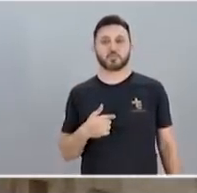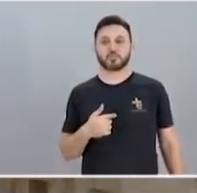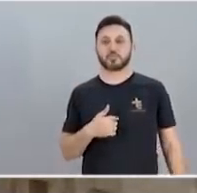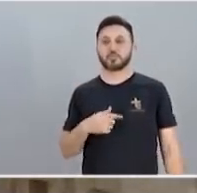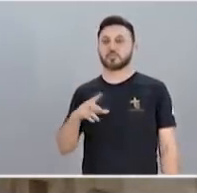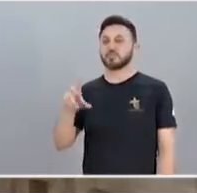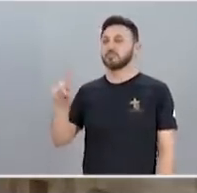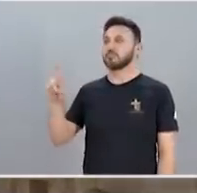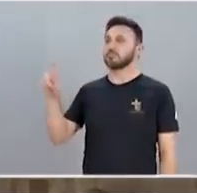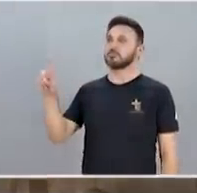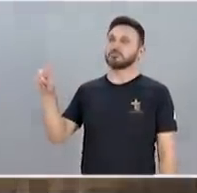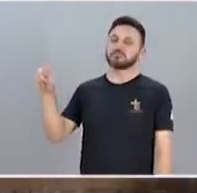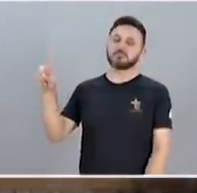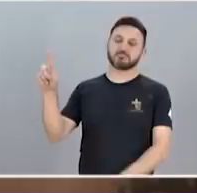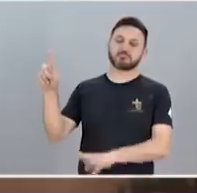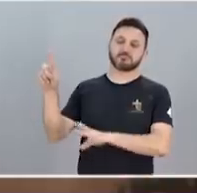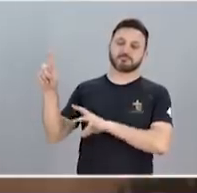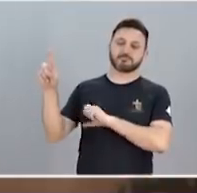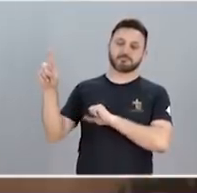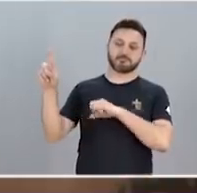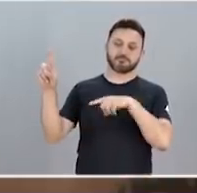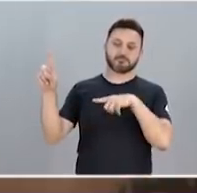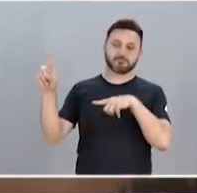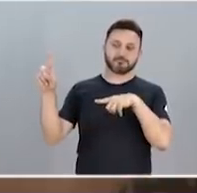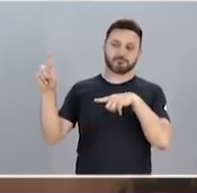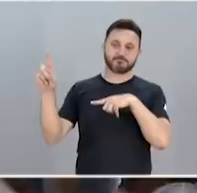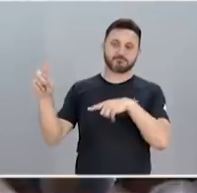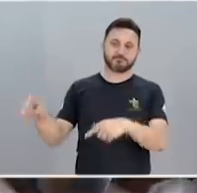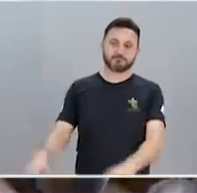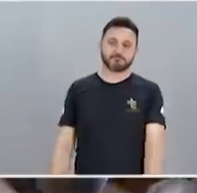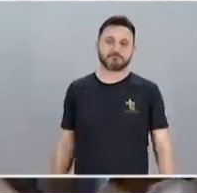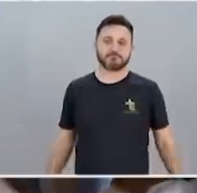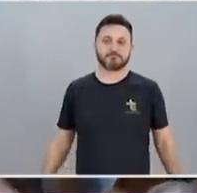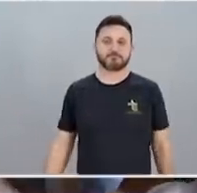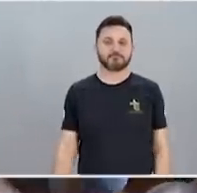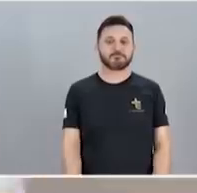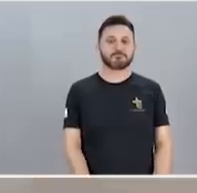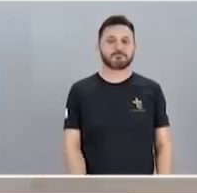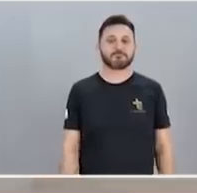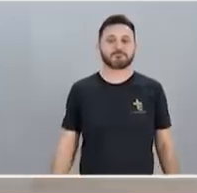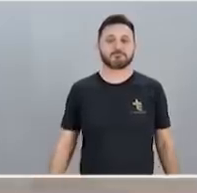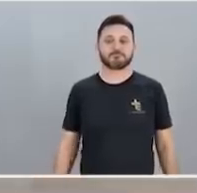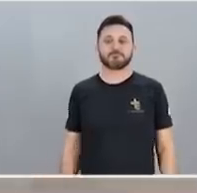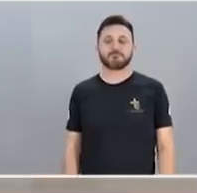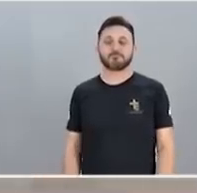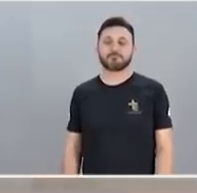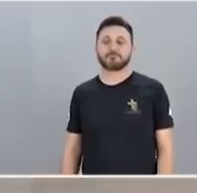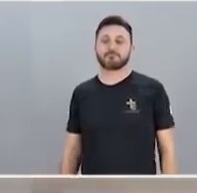te amar.